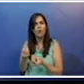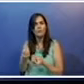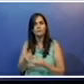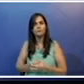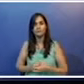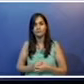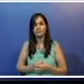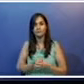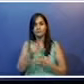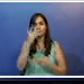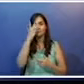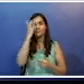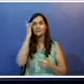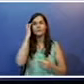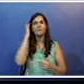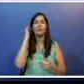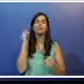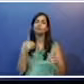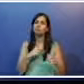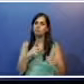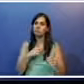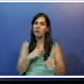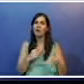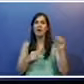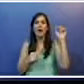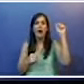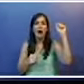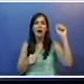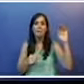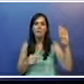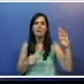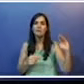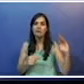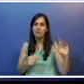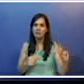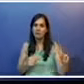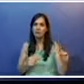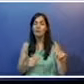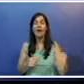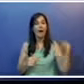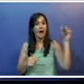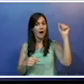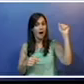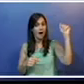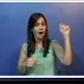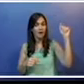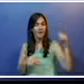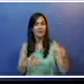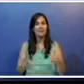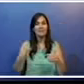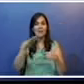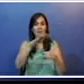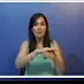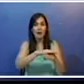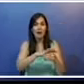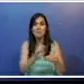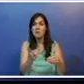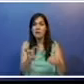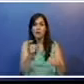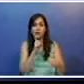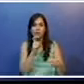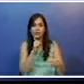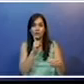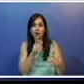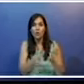Então, nós temos aí cinco alternativas. Alternativa A: tampar a panela para a comida não esfriar, seguindo